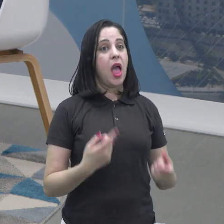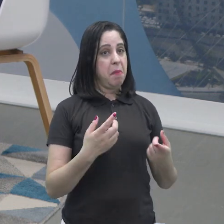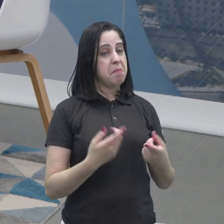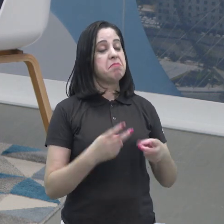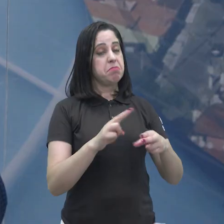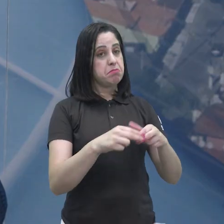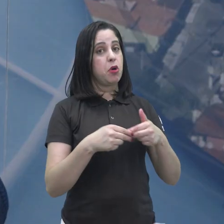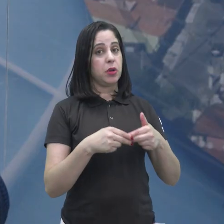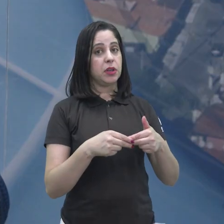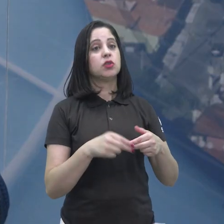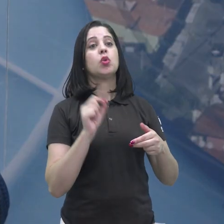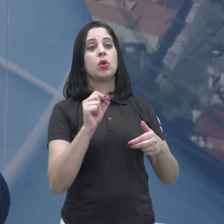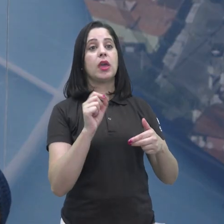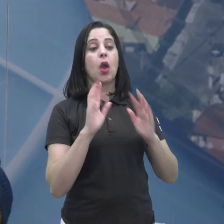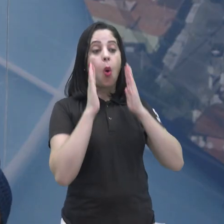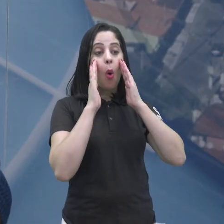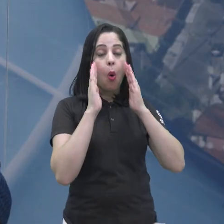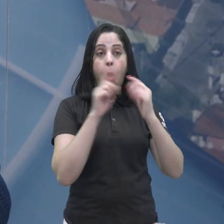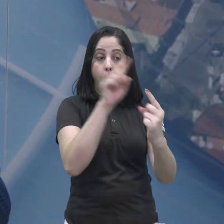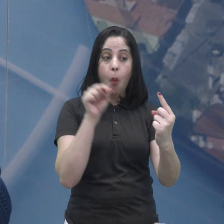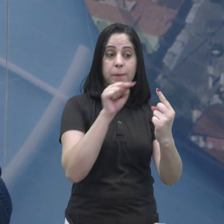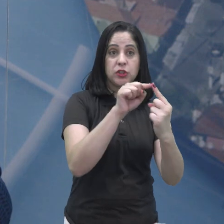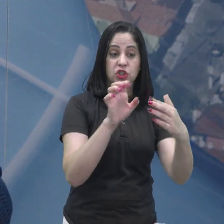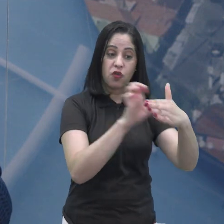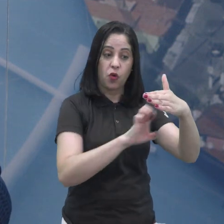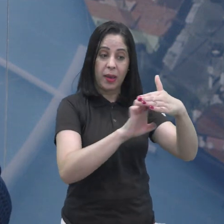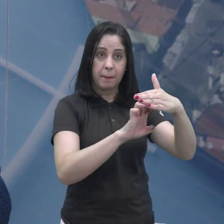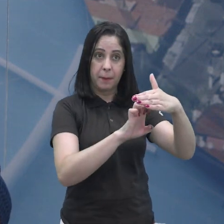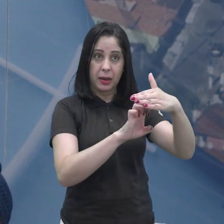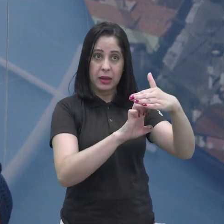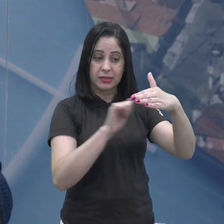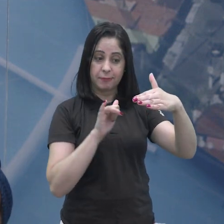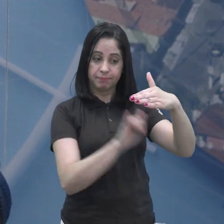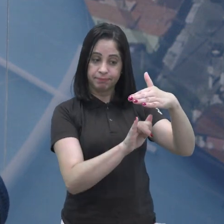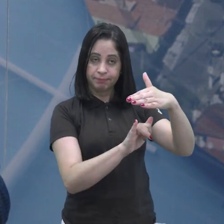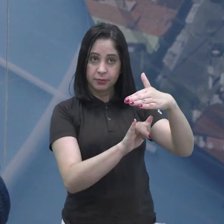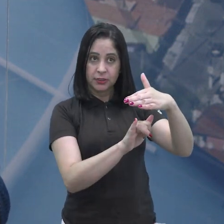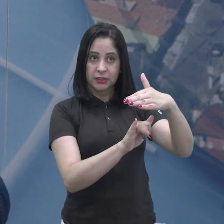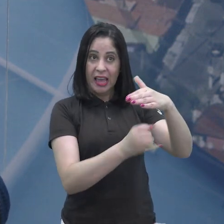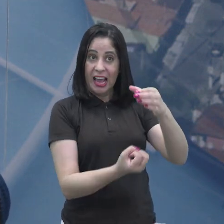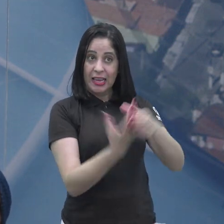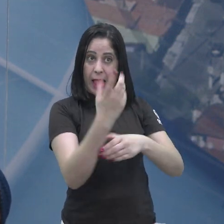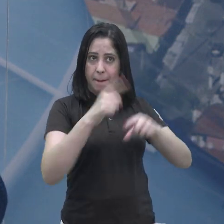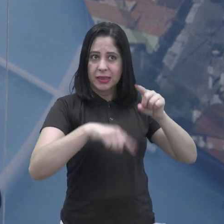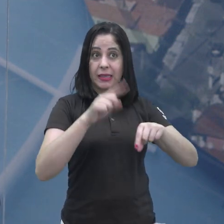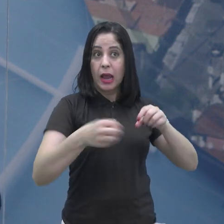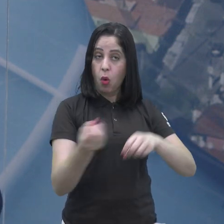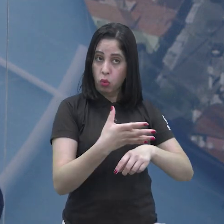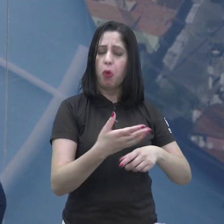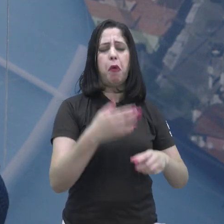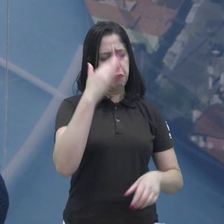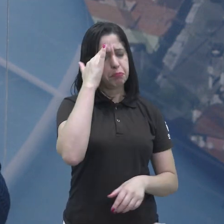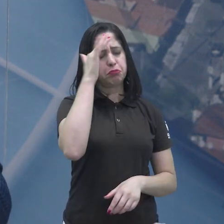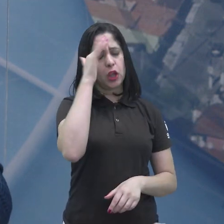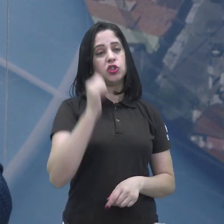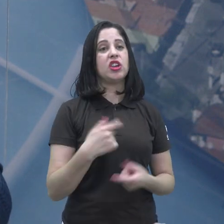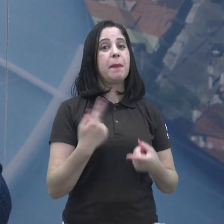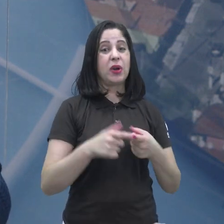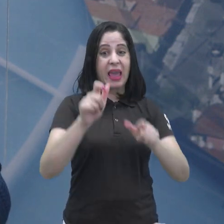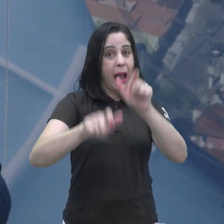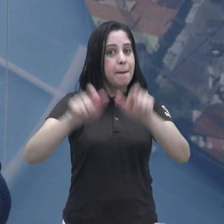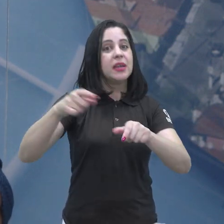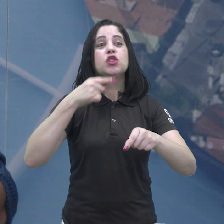grande inovação, é justamente trazer algo novo e por isso que é muito bacana a gente falar sobre isso, porque gera muitas dúvidas e como você